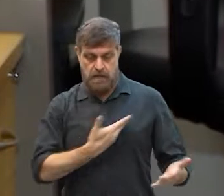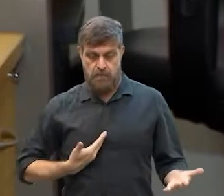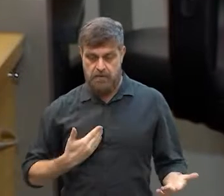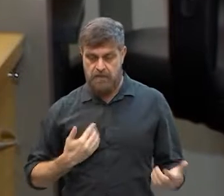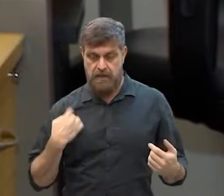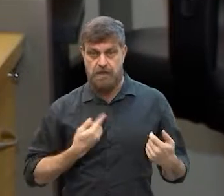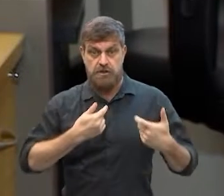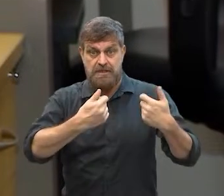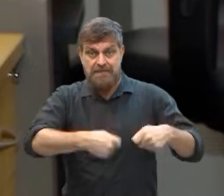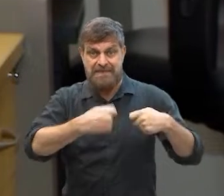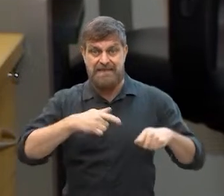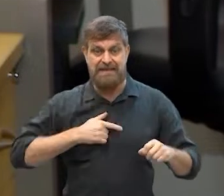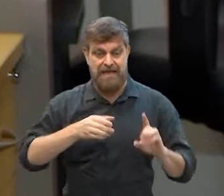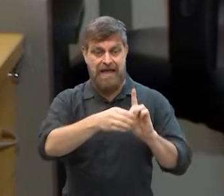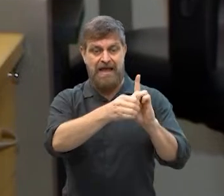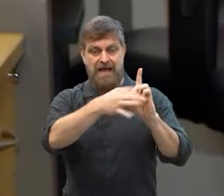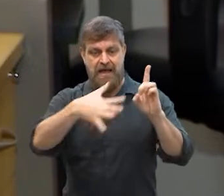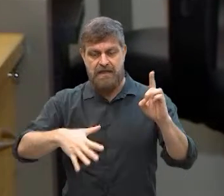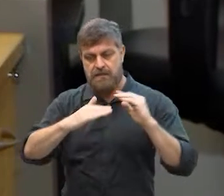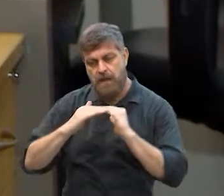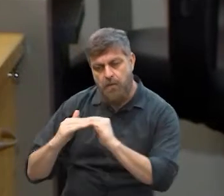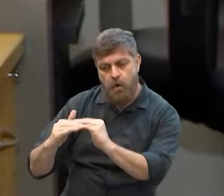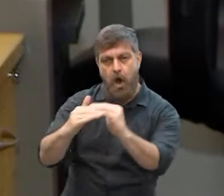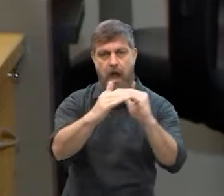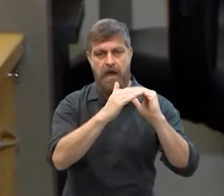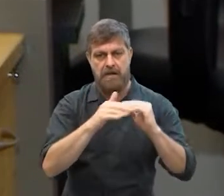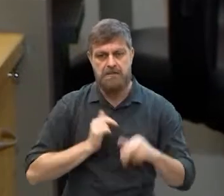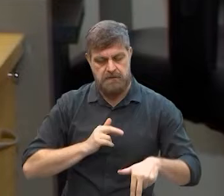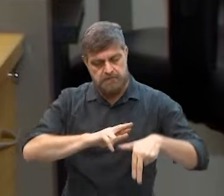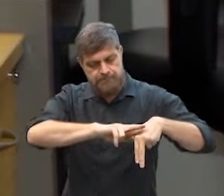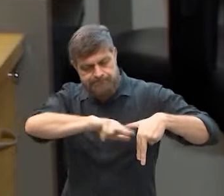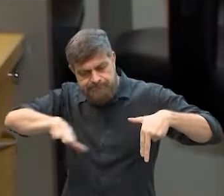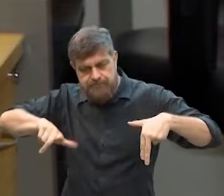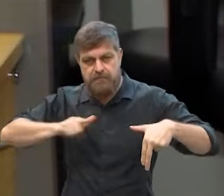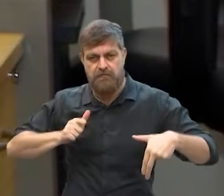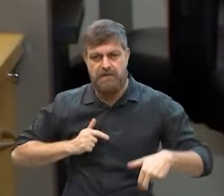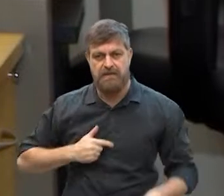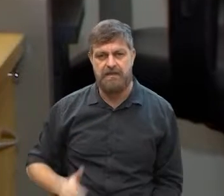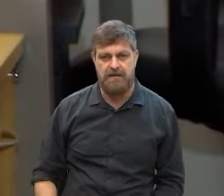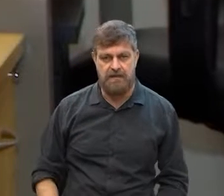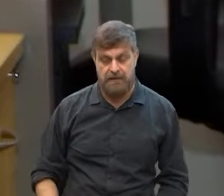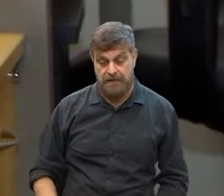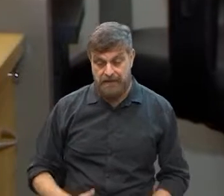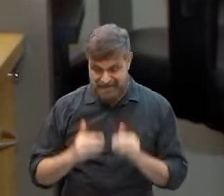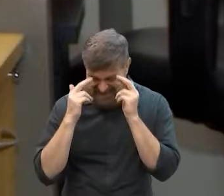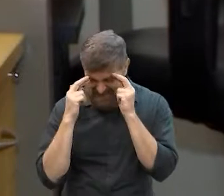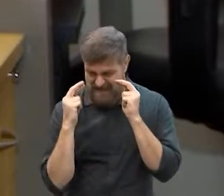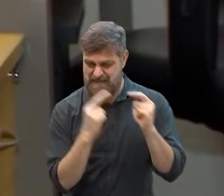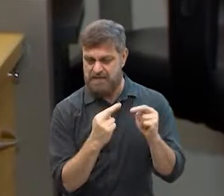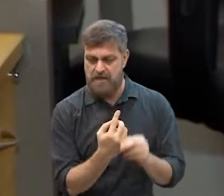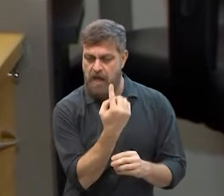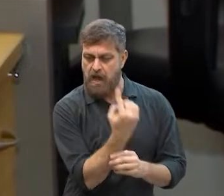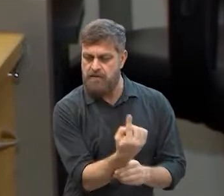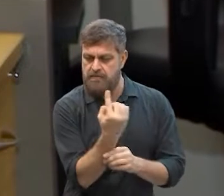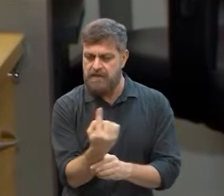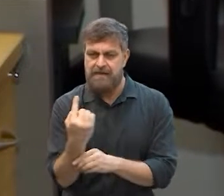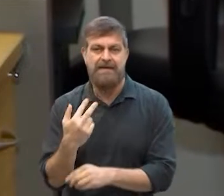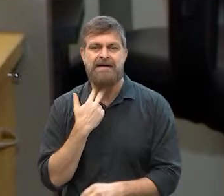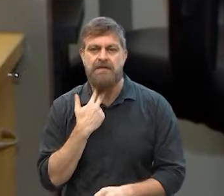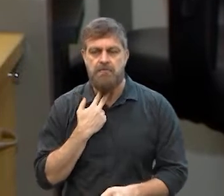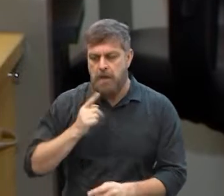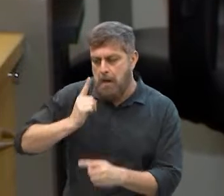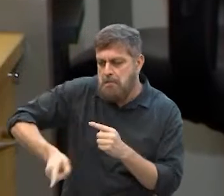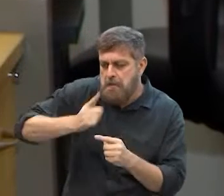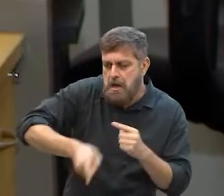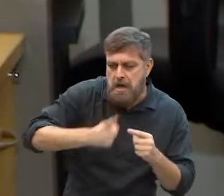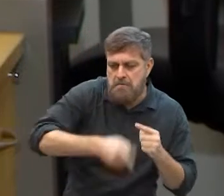pública, democrática, plural, que respeite a diversidade, que não reprima,